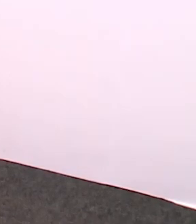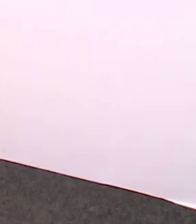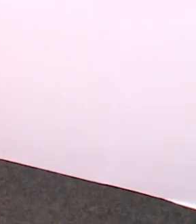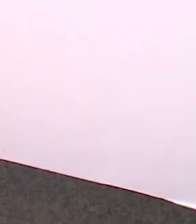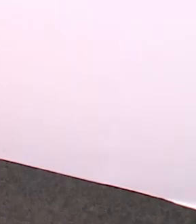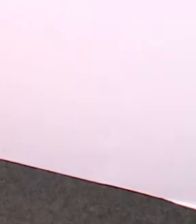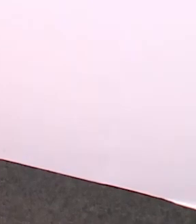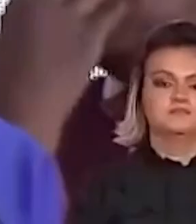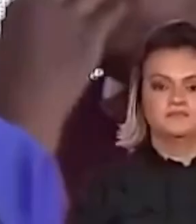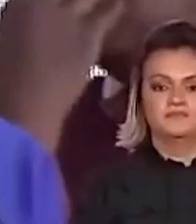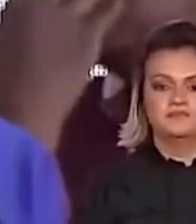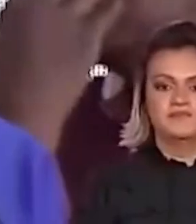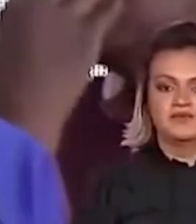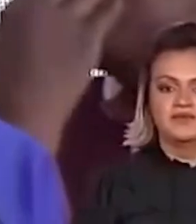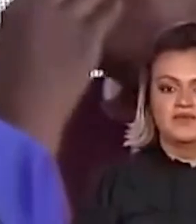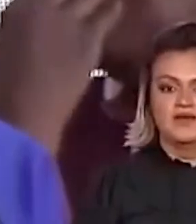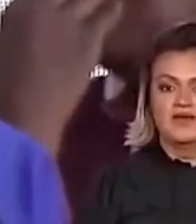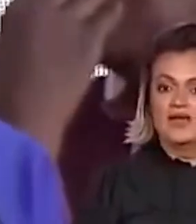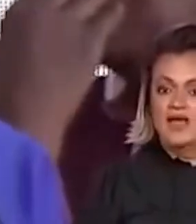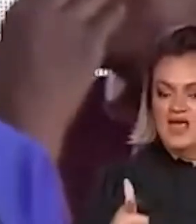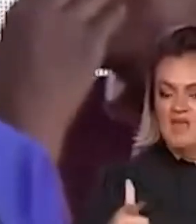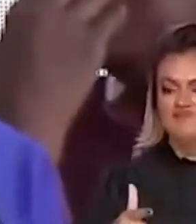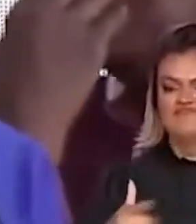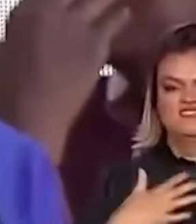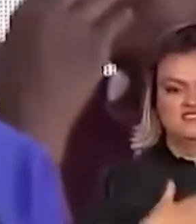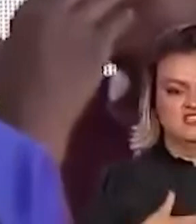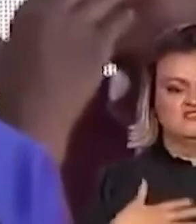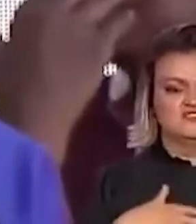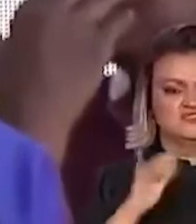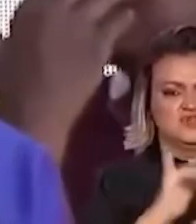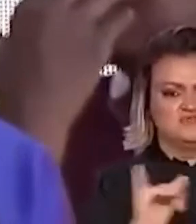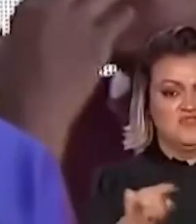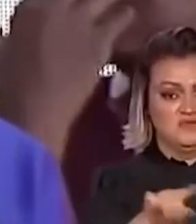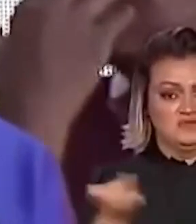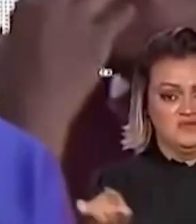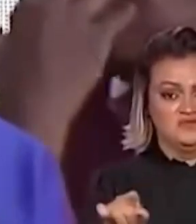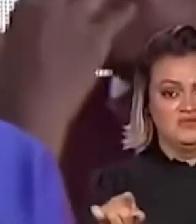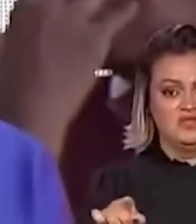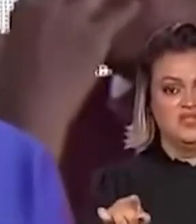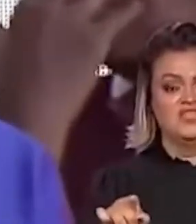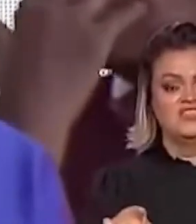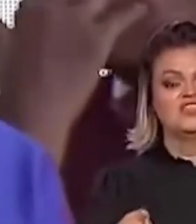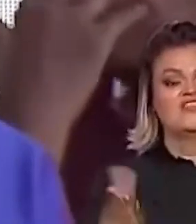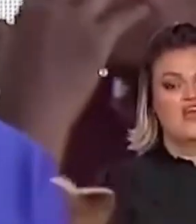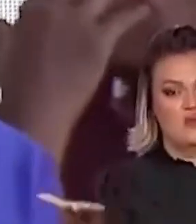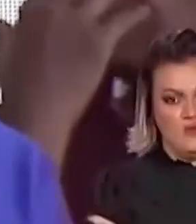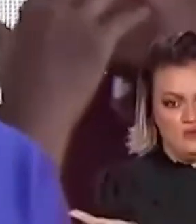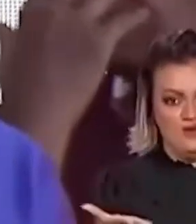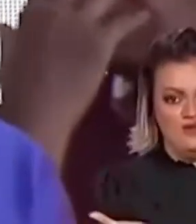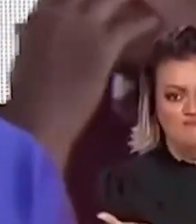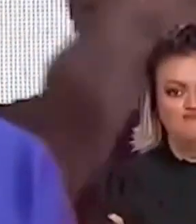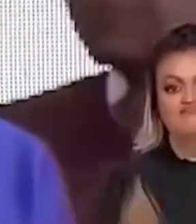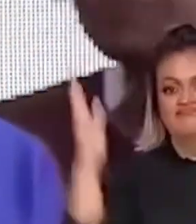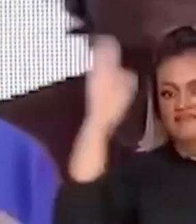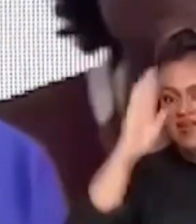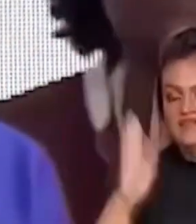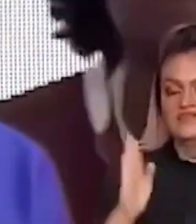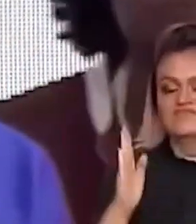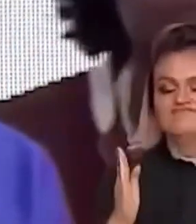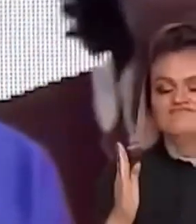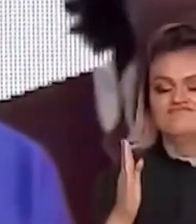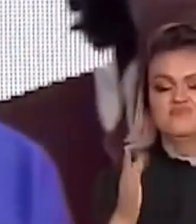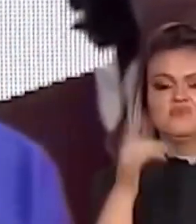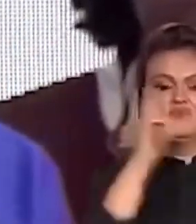e mulheres. Tenho a satisfação de dizer a vocês que finalmente o Brasil